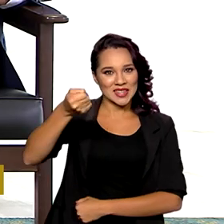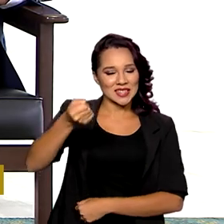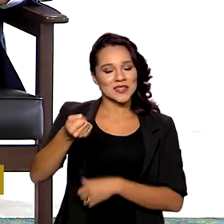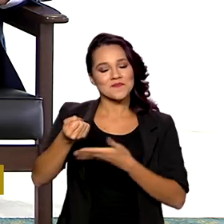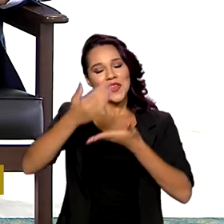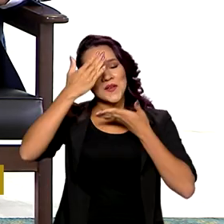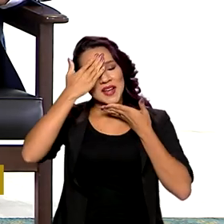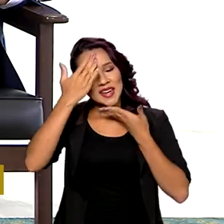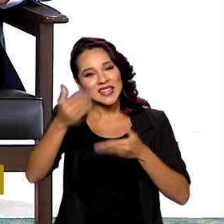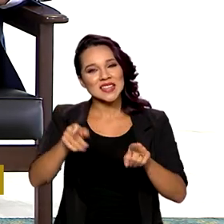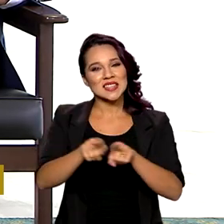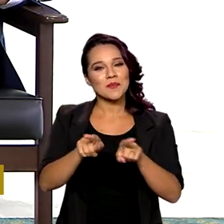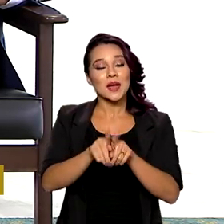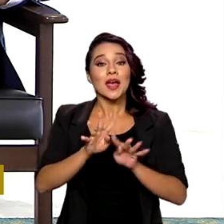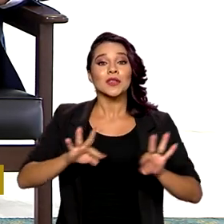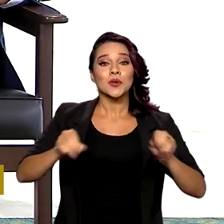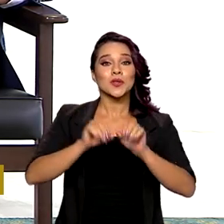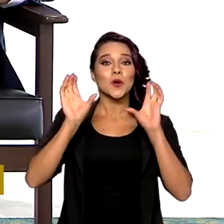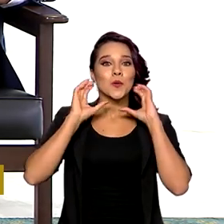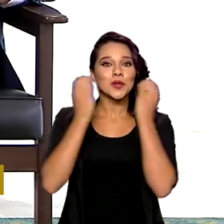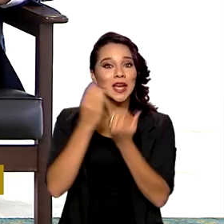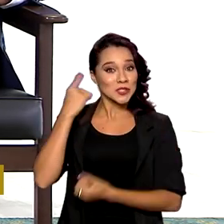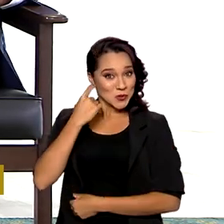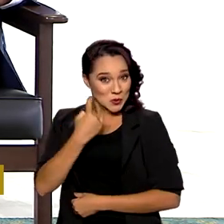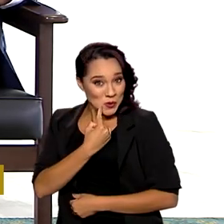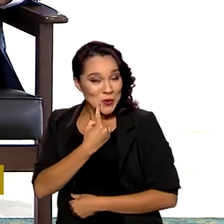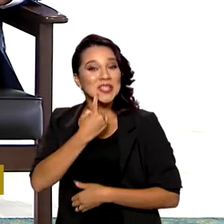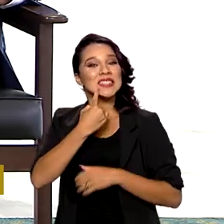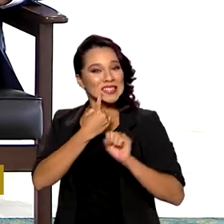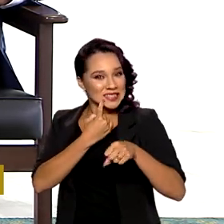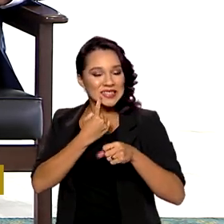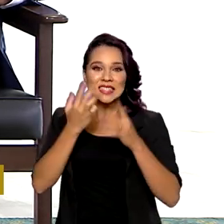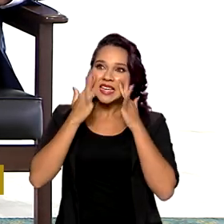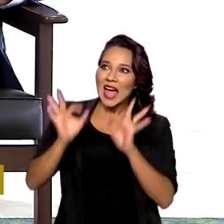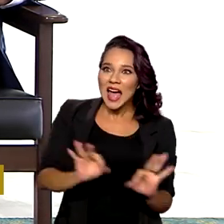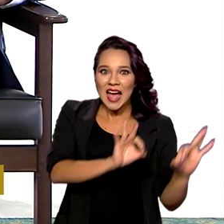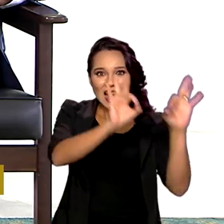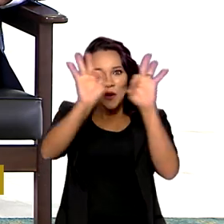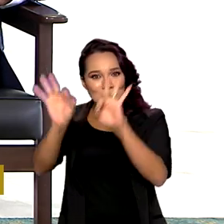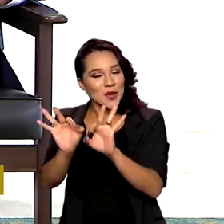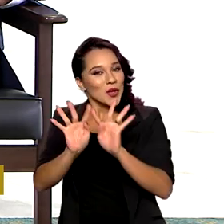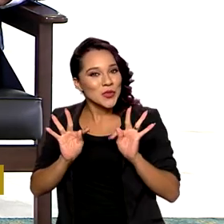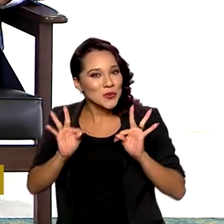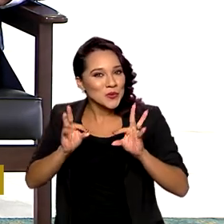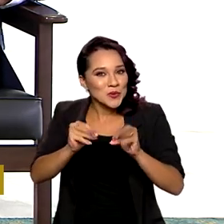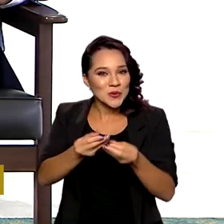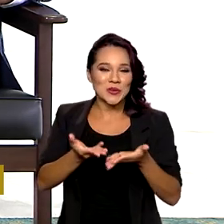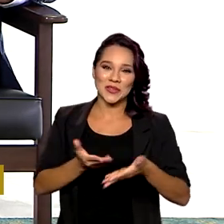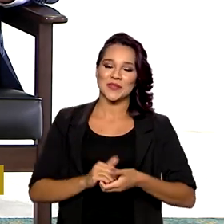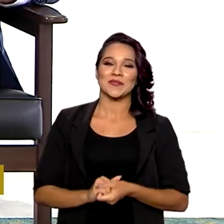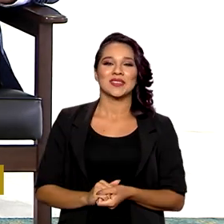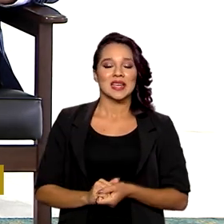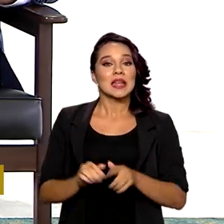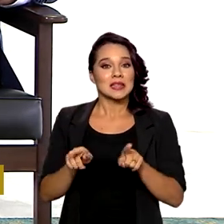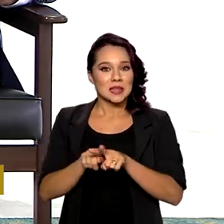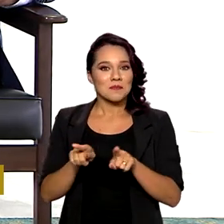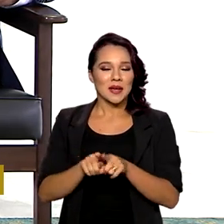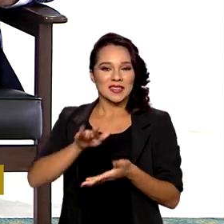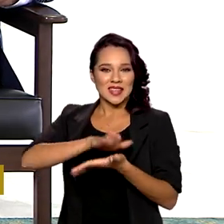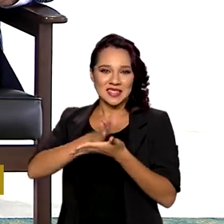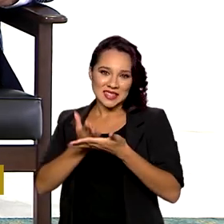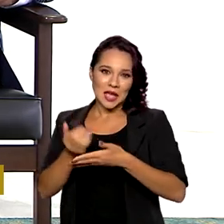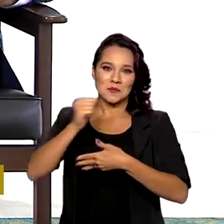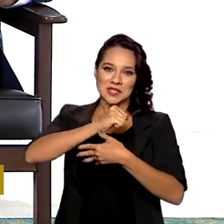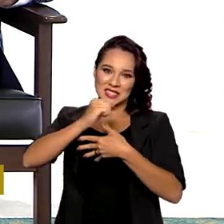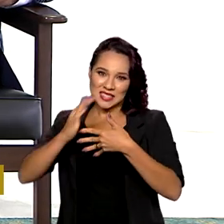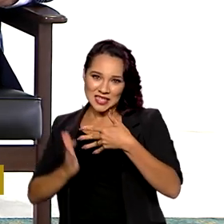eu agradeço ainda a toda a comunidade surda que esteve aqui com a gente, além, né, das nossas